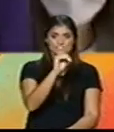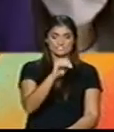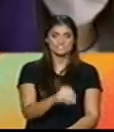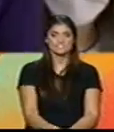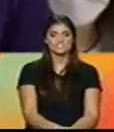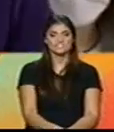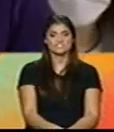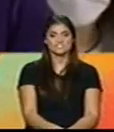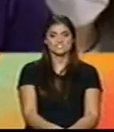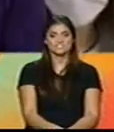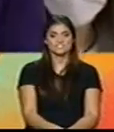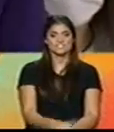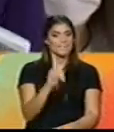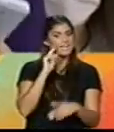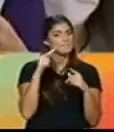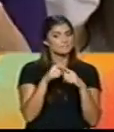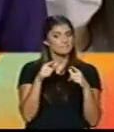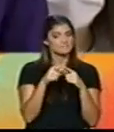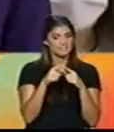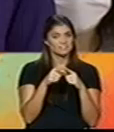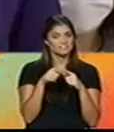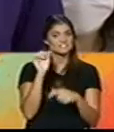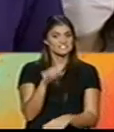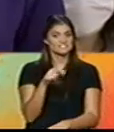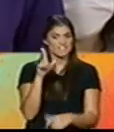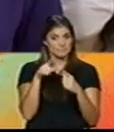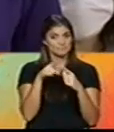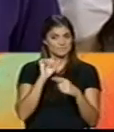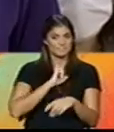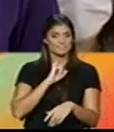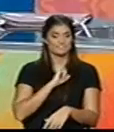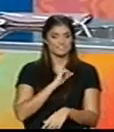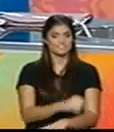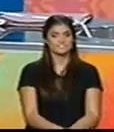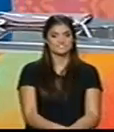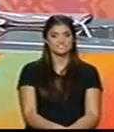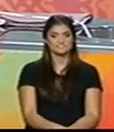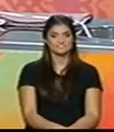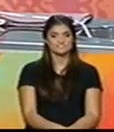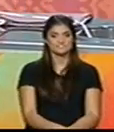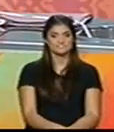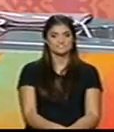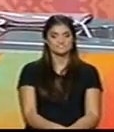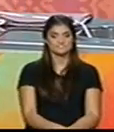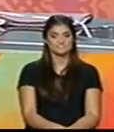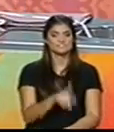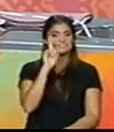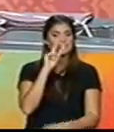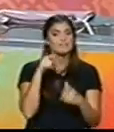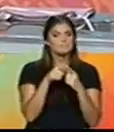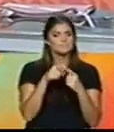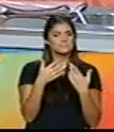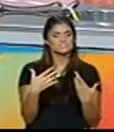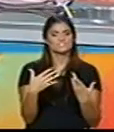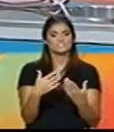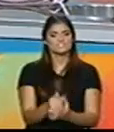Pires. É prima. É prima. Sim, é minha prima. É. Então, são primas, explicou o parentesco. Olha, é